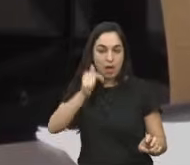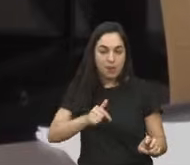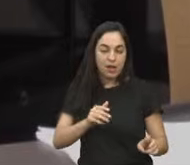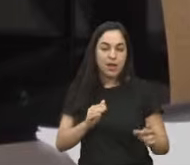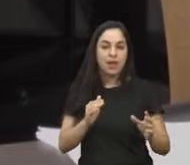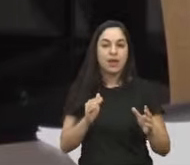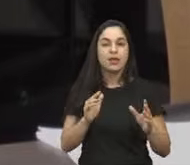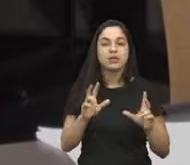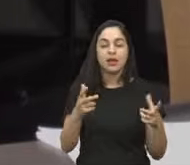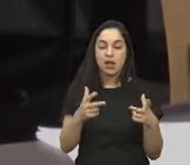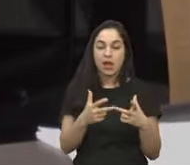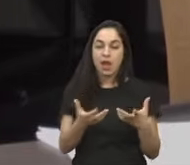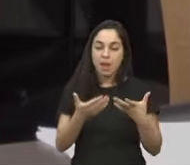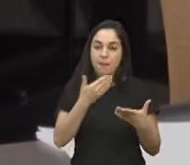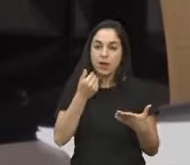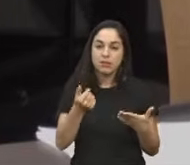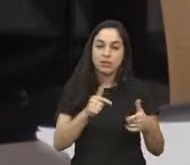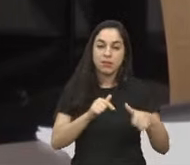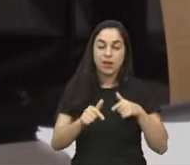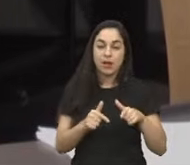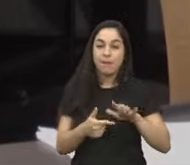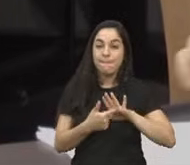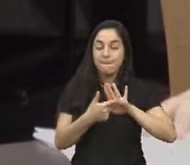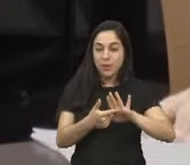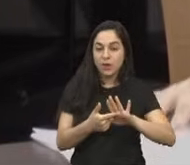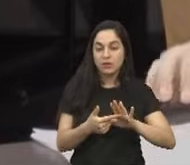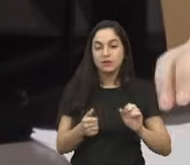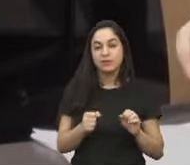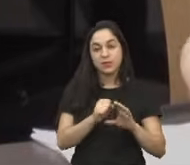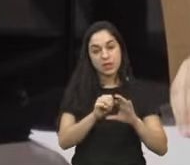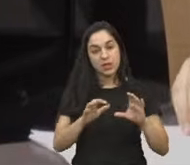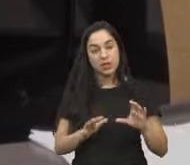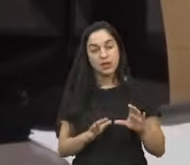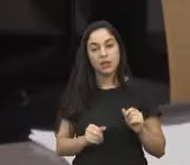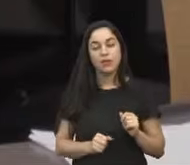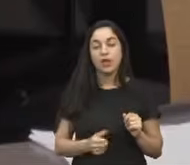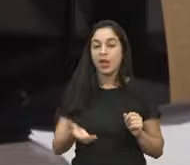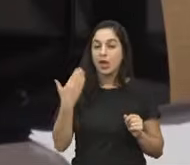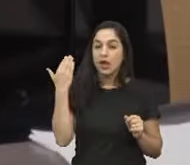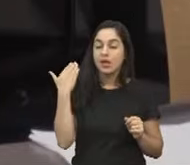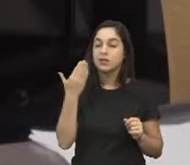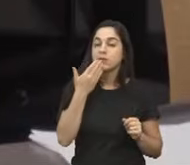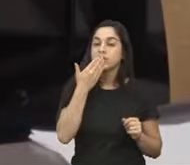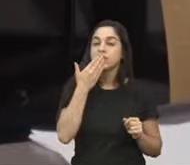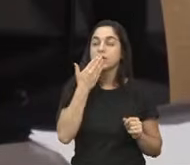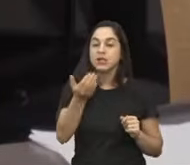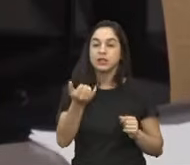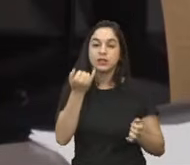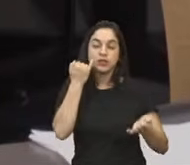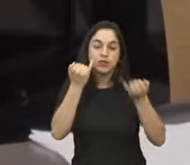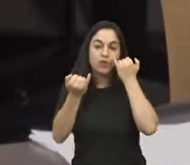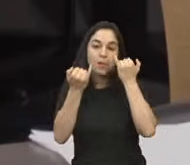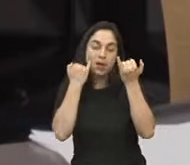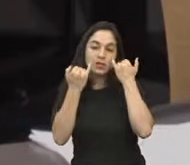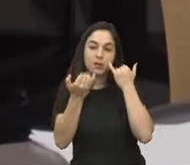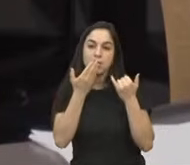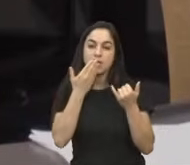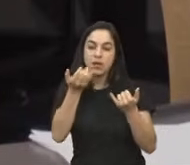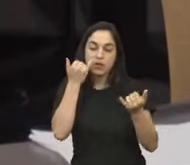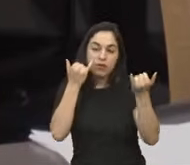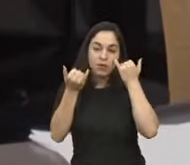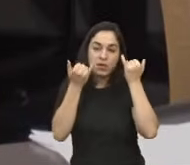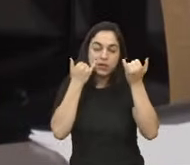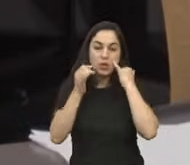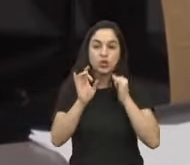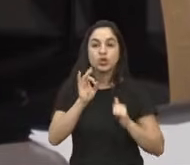trabalhos, elas reforçam esse caráter. Por exemplo, antes, os pedidos de informação que eram feitos, e que eram feitos majoritariamente